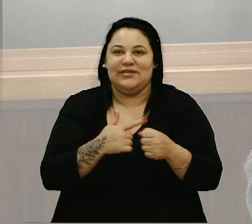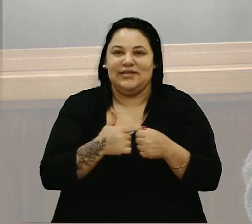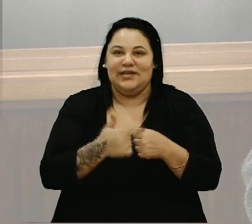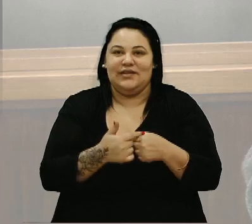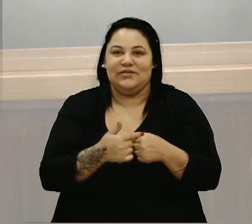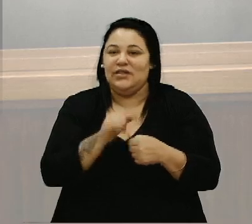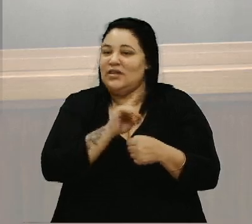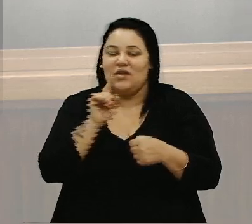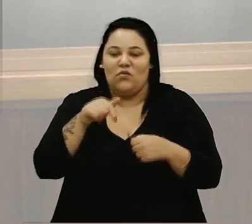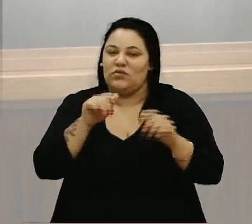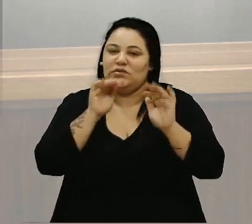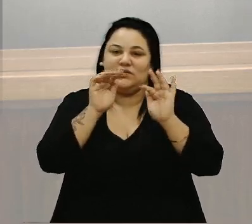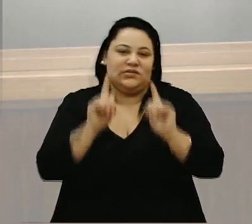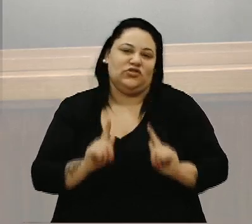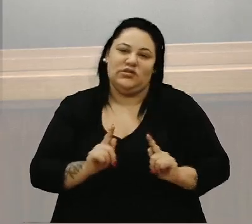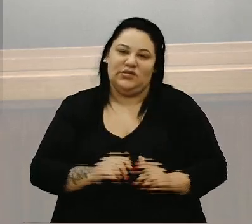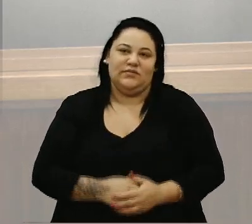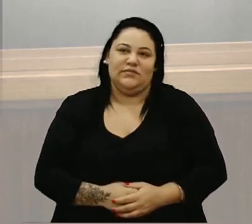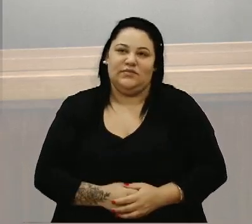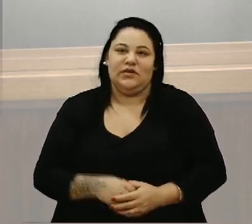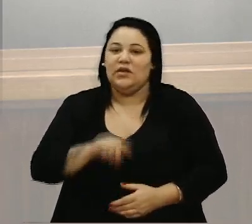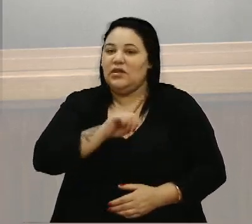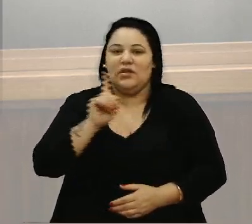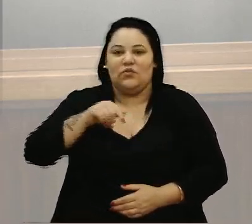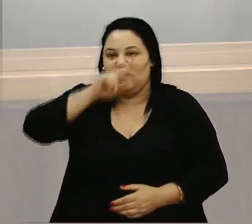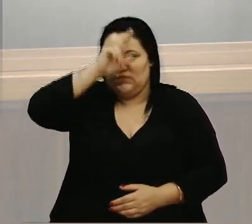nessa gestão. Pelo menos não com esse prefeito.